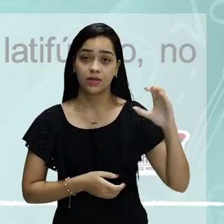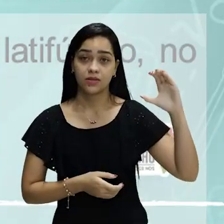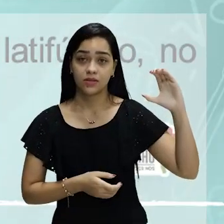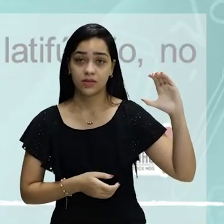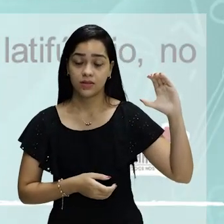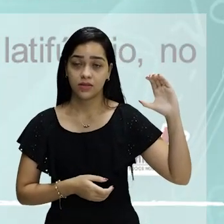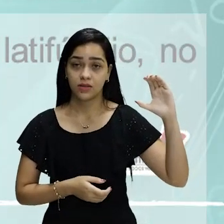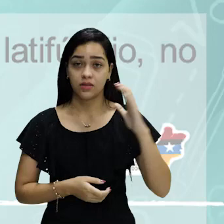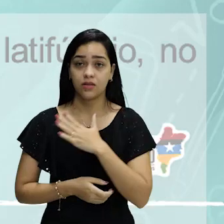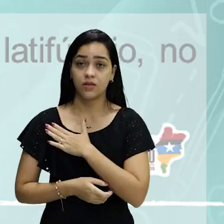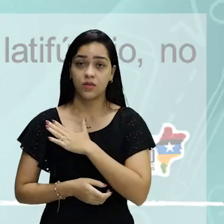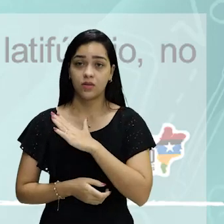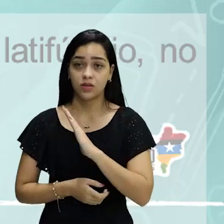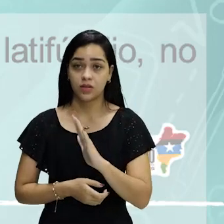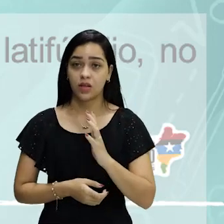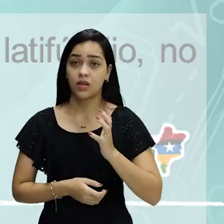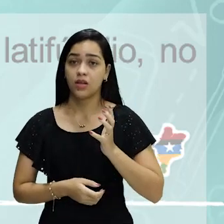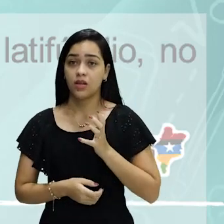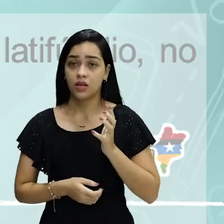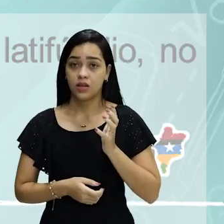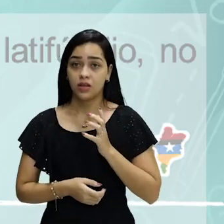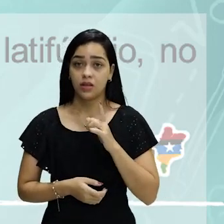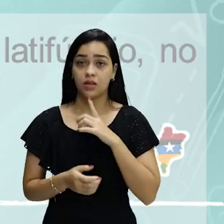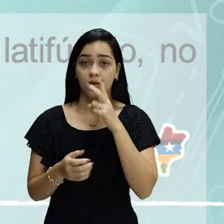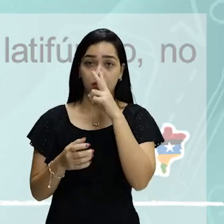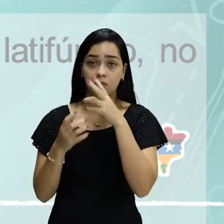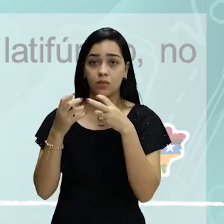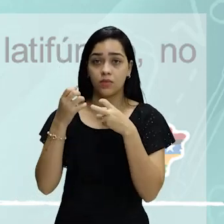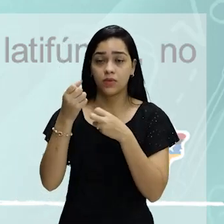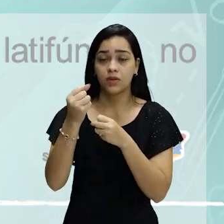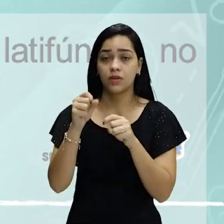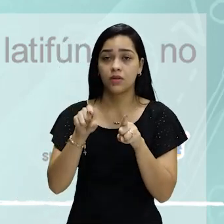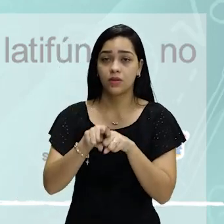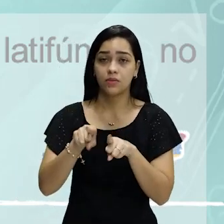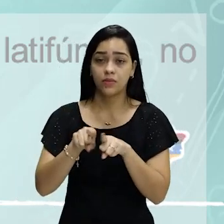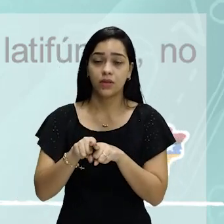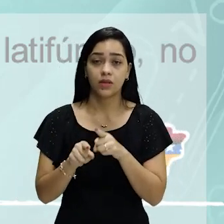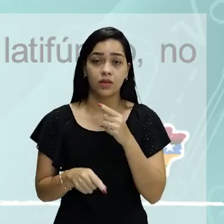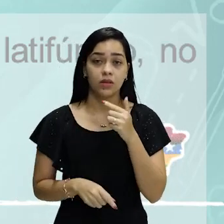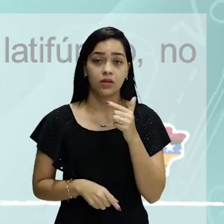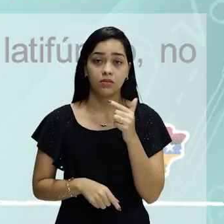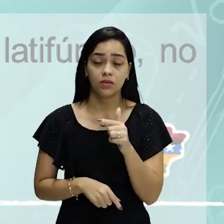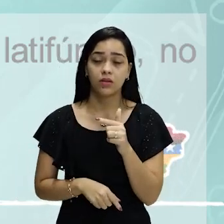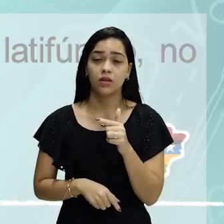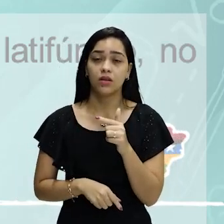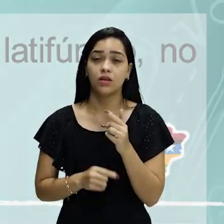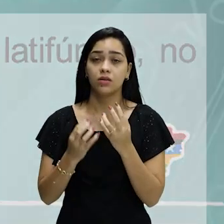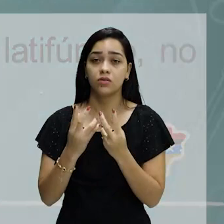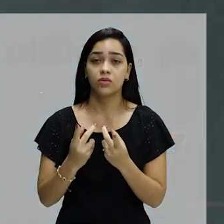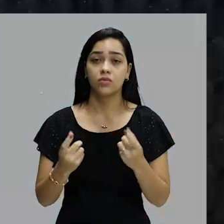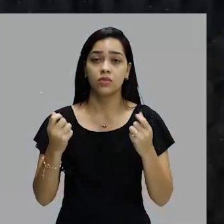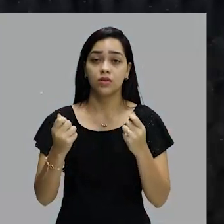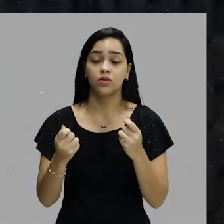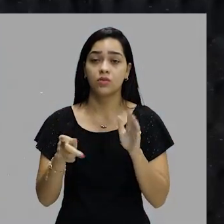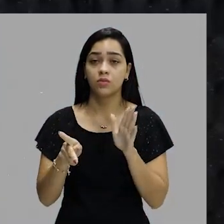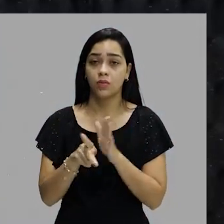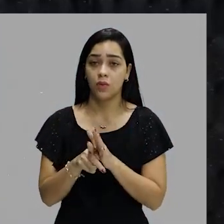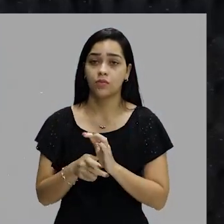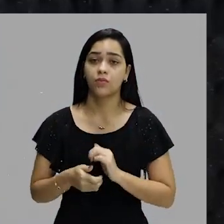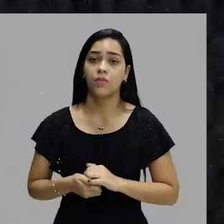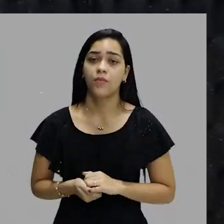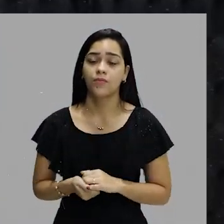Descontentamento da nobreza, que deixa o poder, e da parte da burguesia que ainda não havia assumido o que tivesse ficado à margem